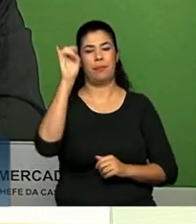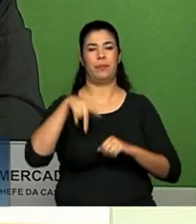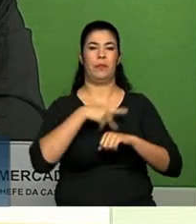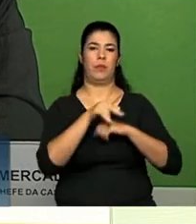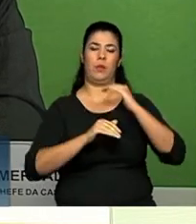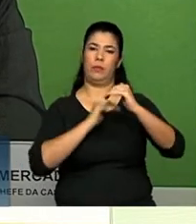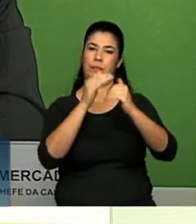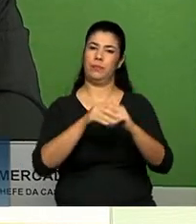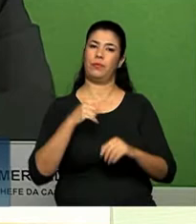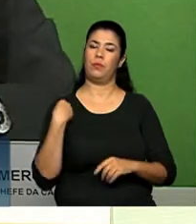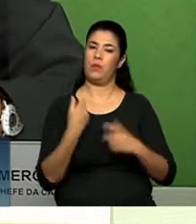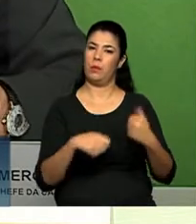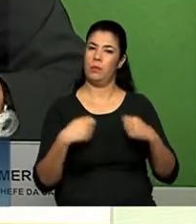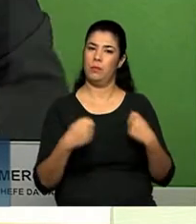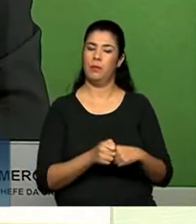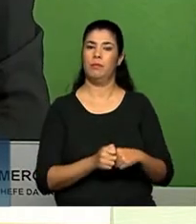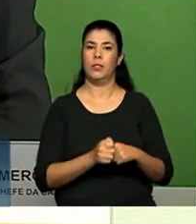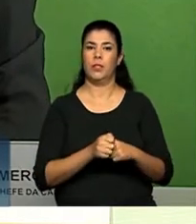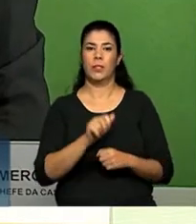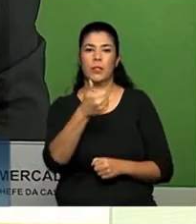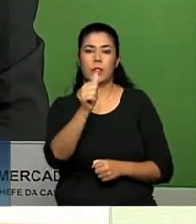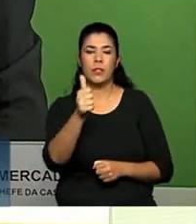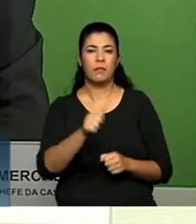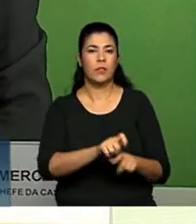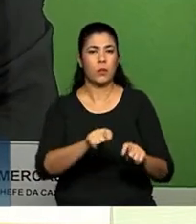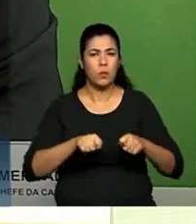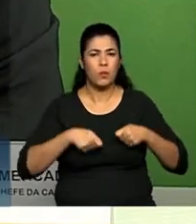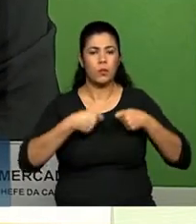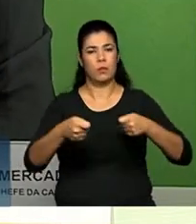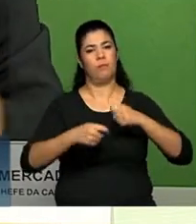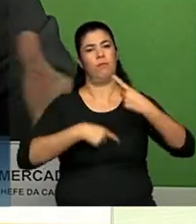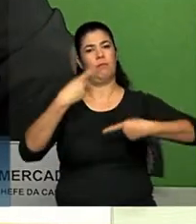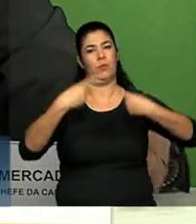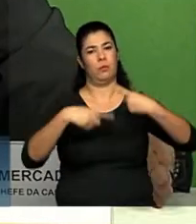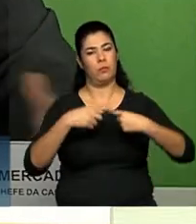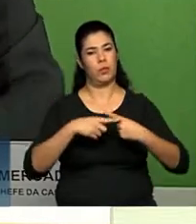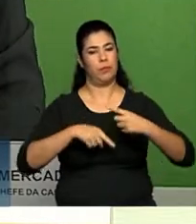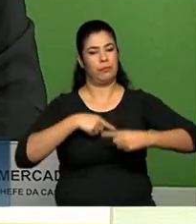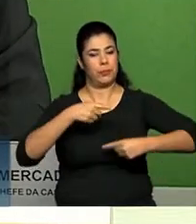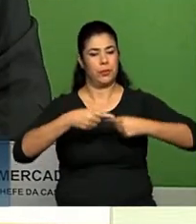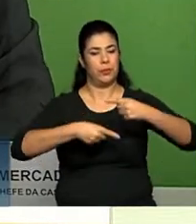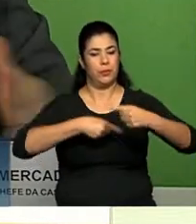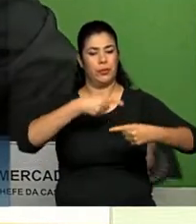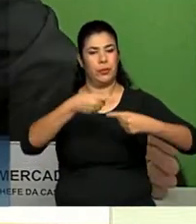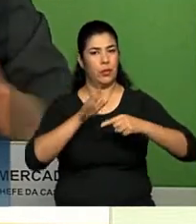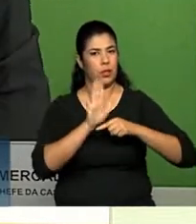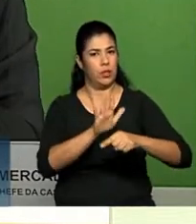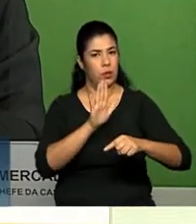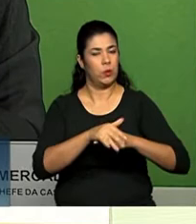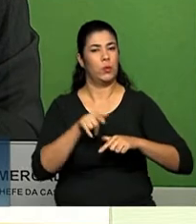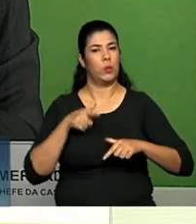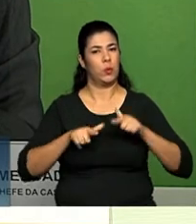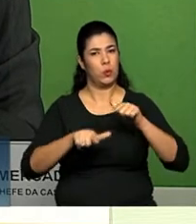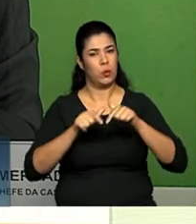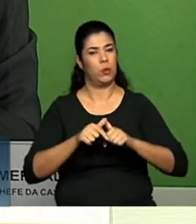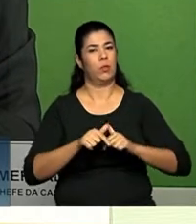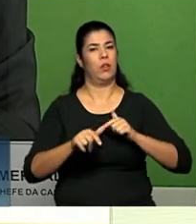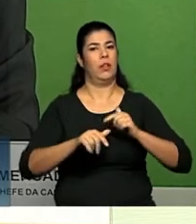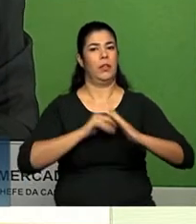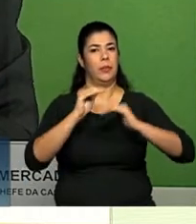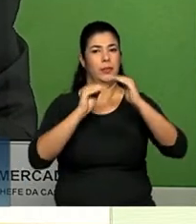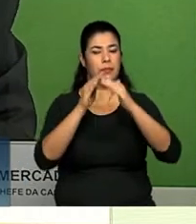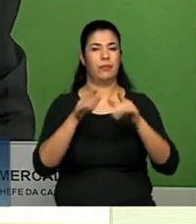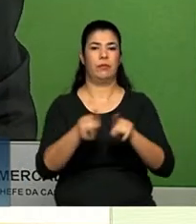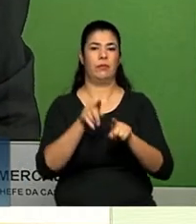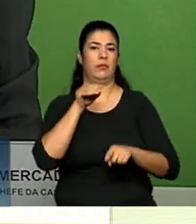Nós estamos revendo todo o esforço de política anticíclica que ajudou a manter o emprego e a renda, ajudou a manter o crescimento, mas não